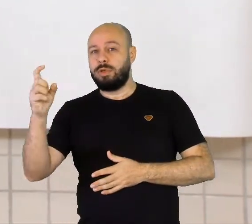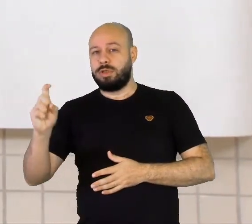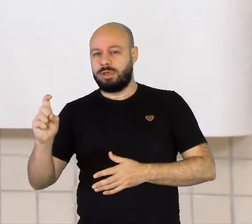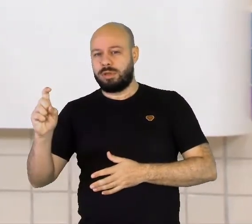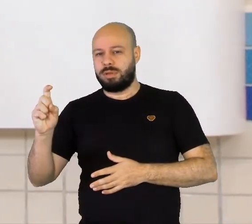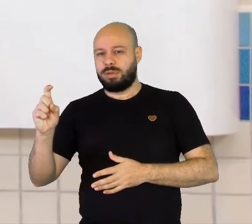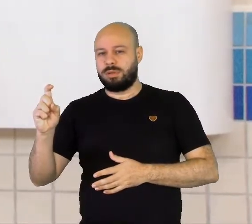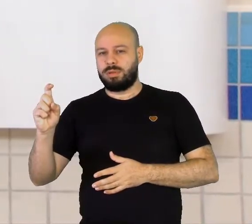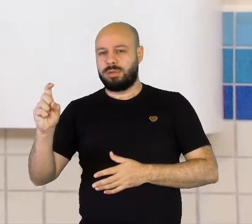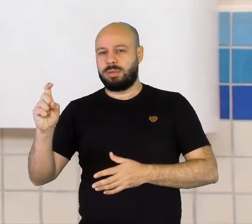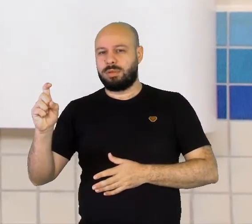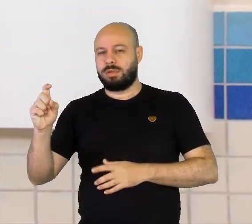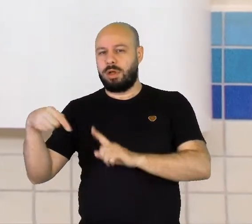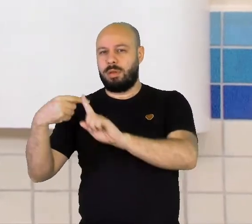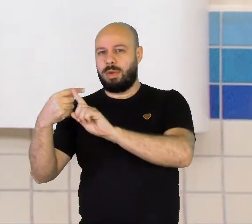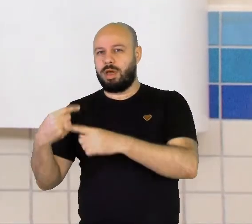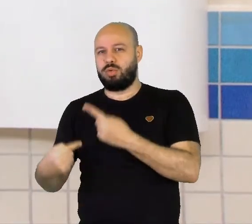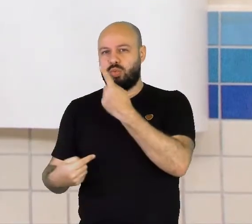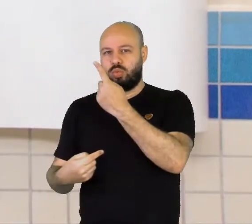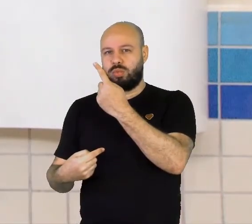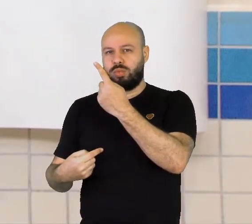3x mais 1